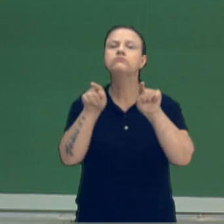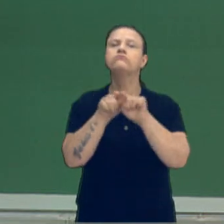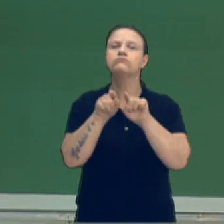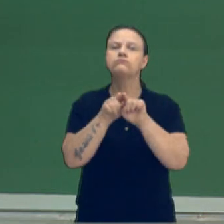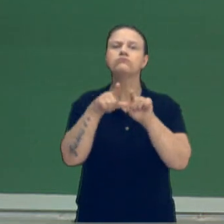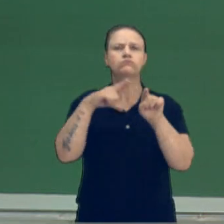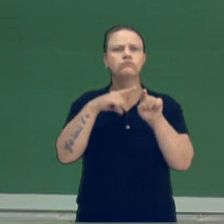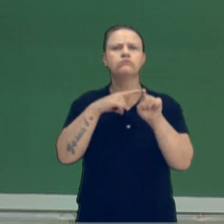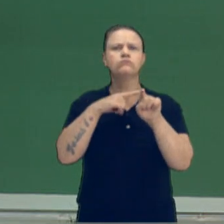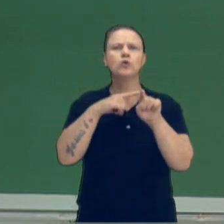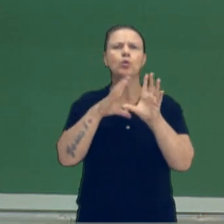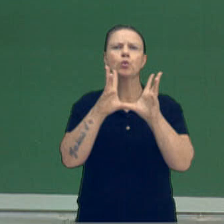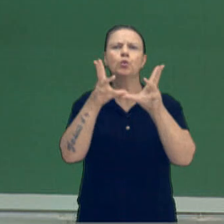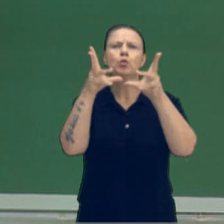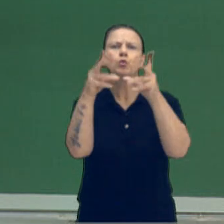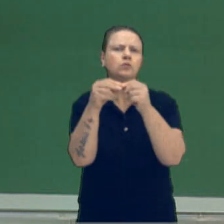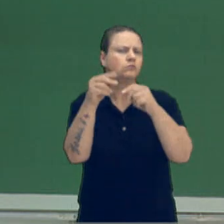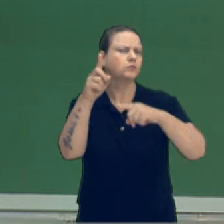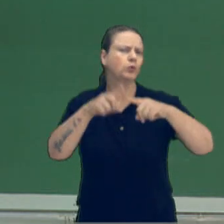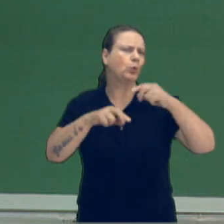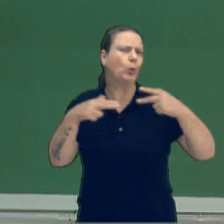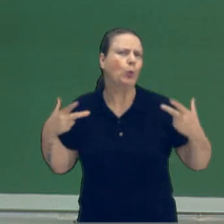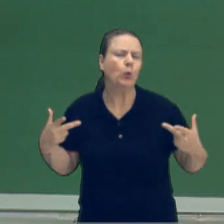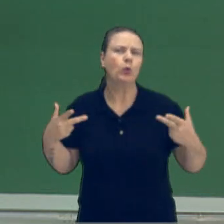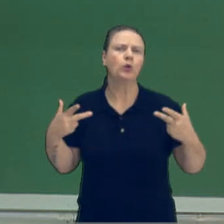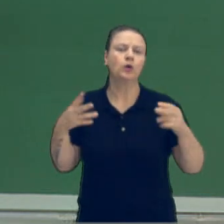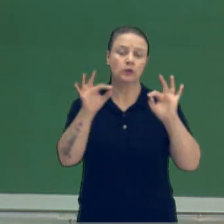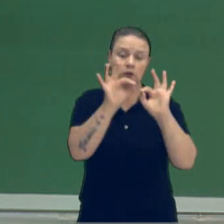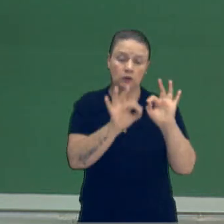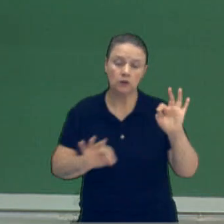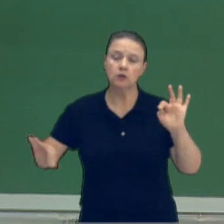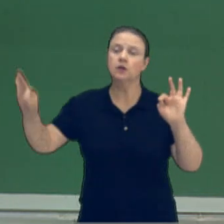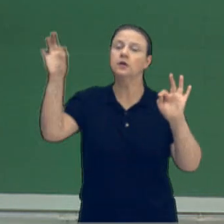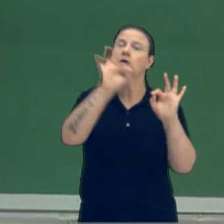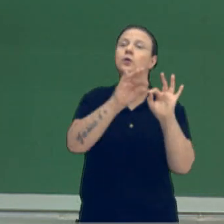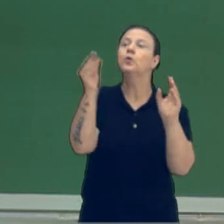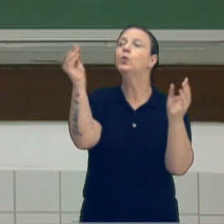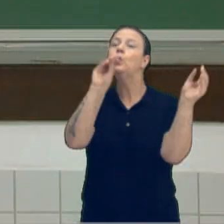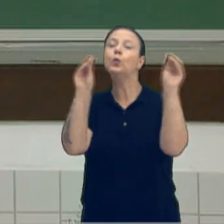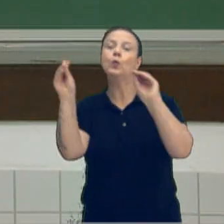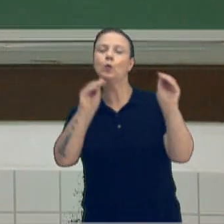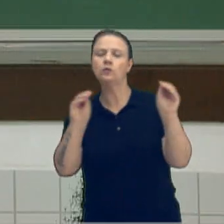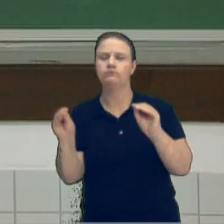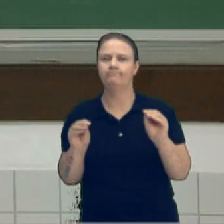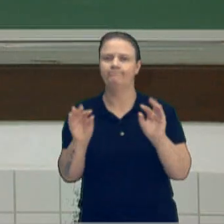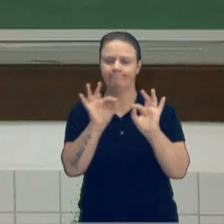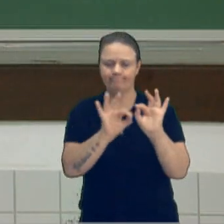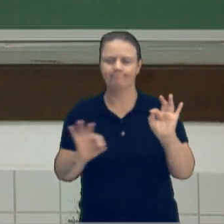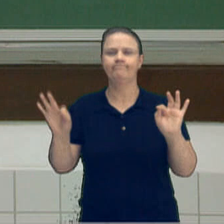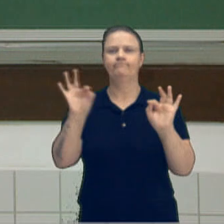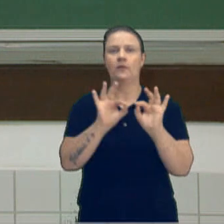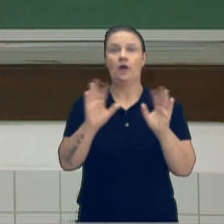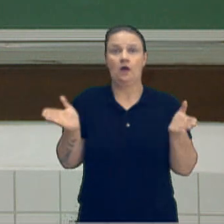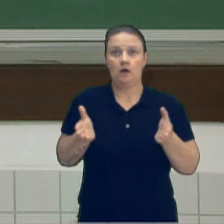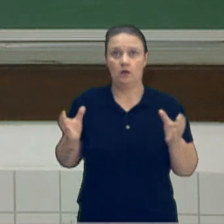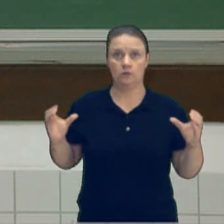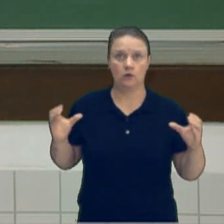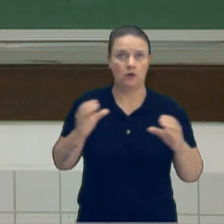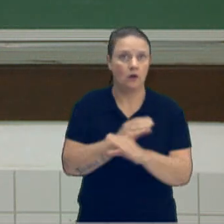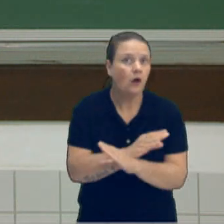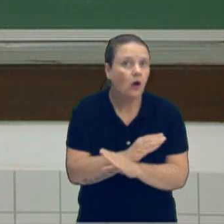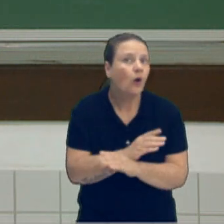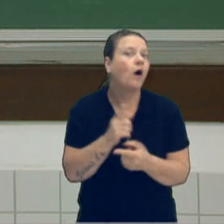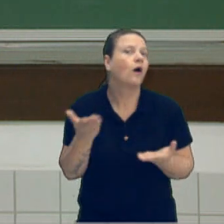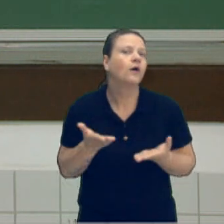partes, né? E os elementos que podem ser tirados de dentro de uma circunferência, perfeito? Então, para a gente terminar a nossa aula, a gente vai para o